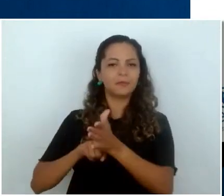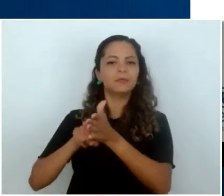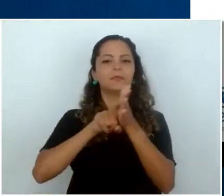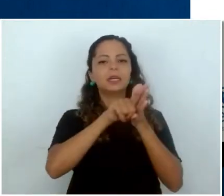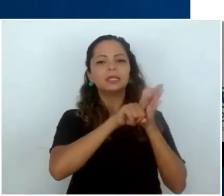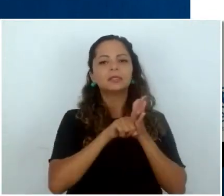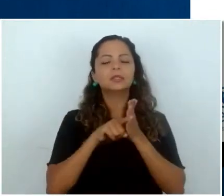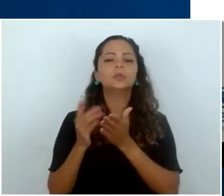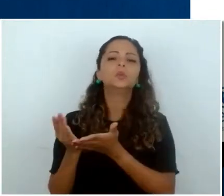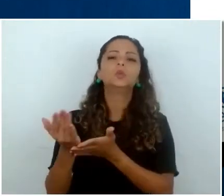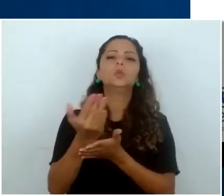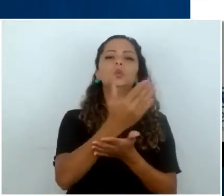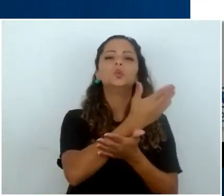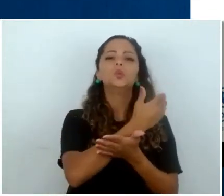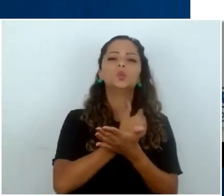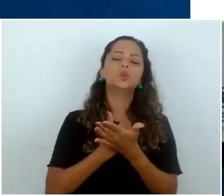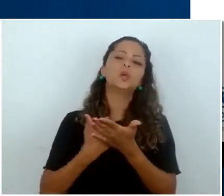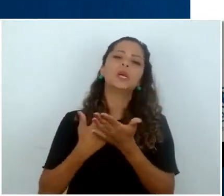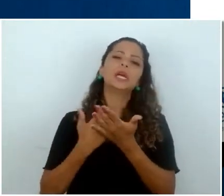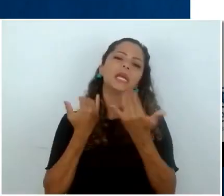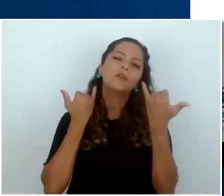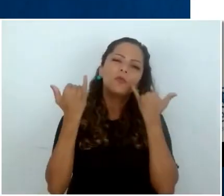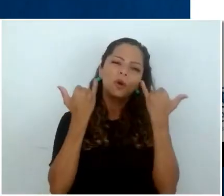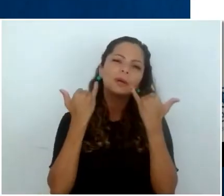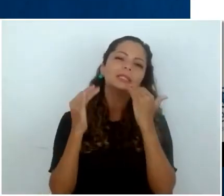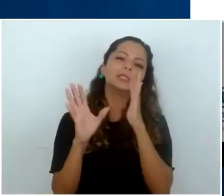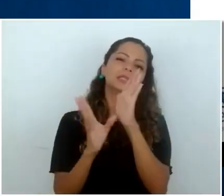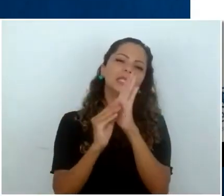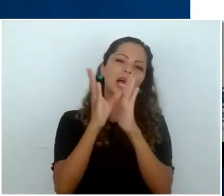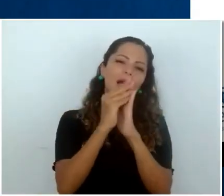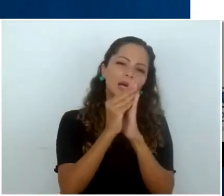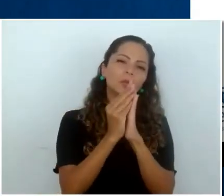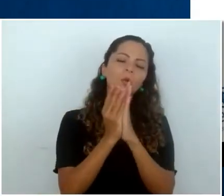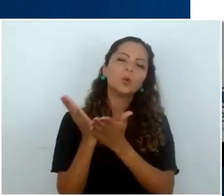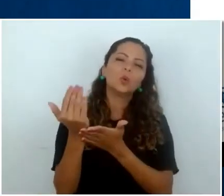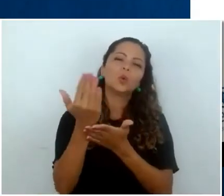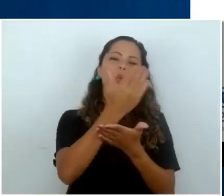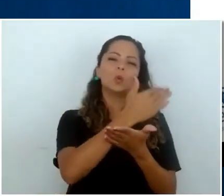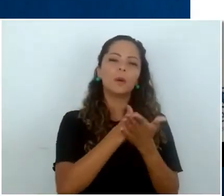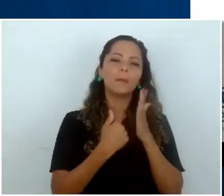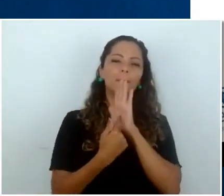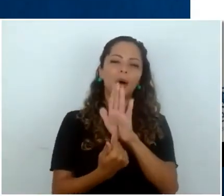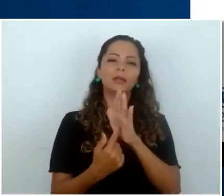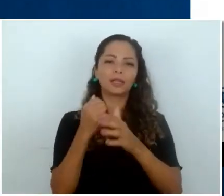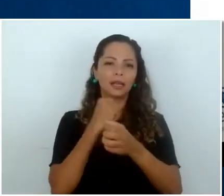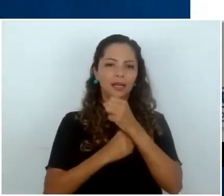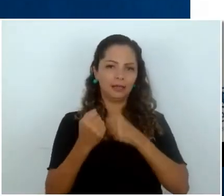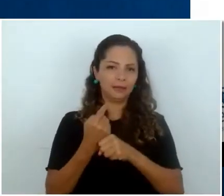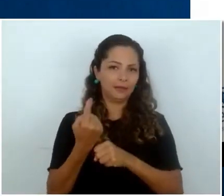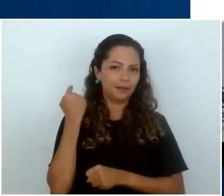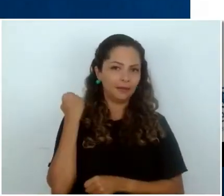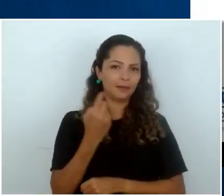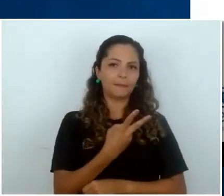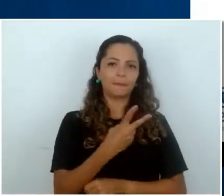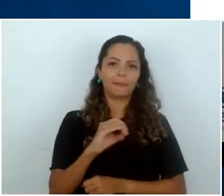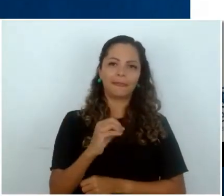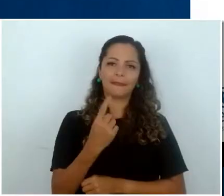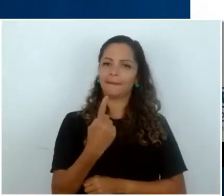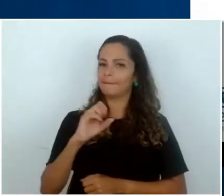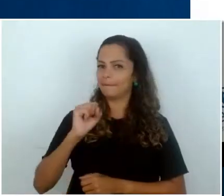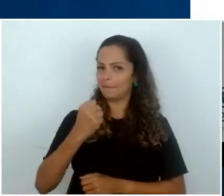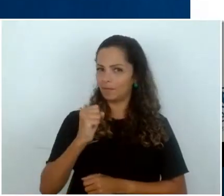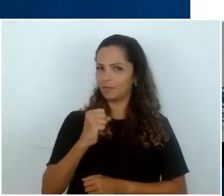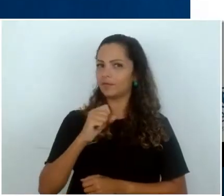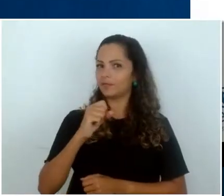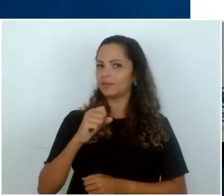avaliando dados de 2018, esses são dados em crianças de